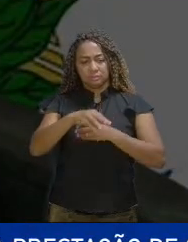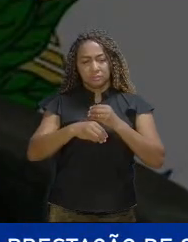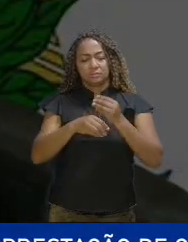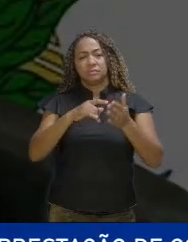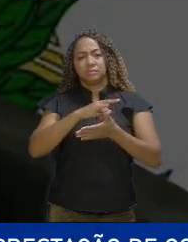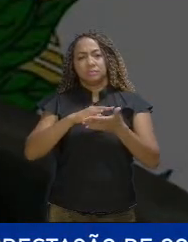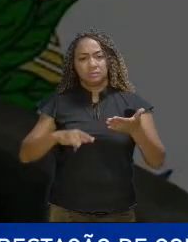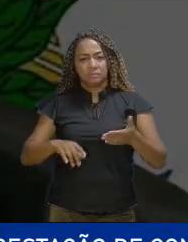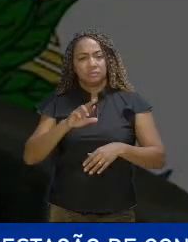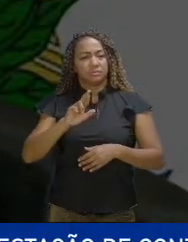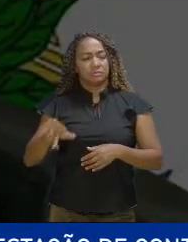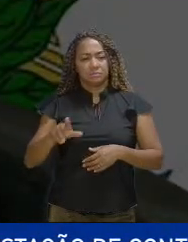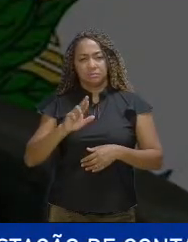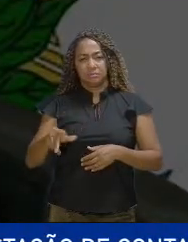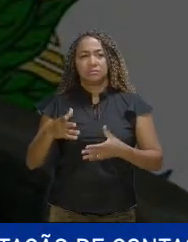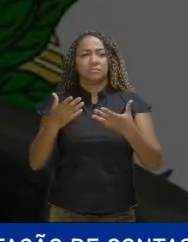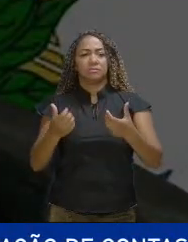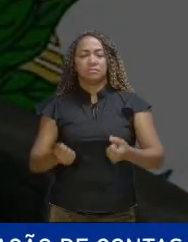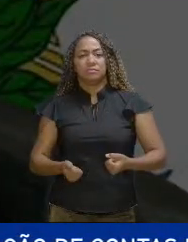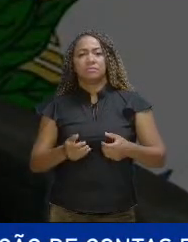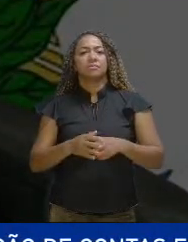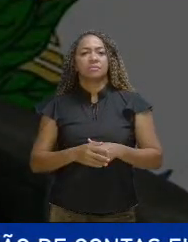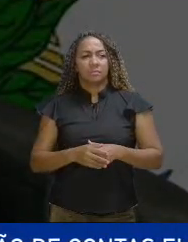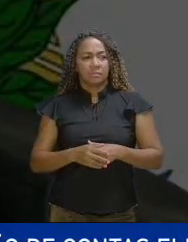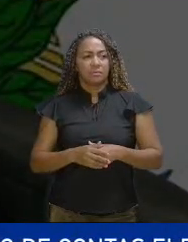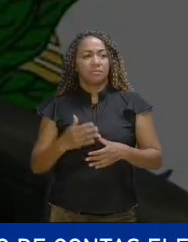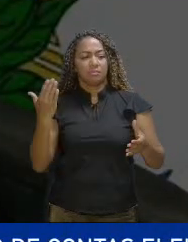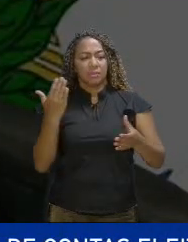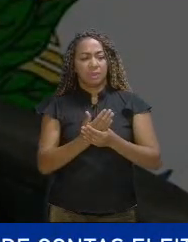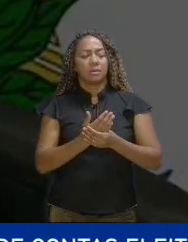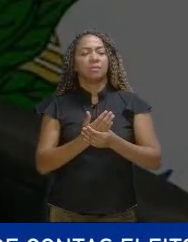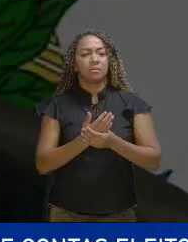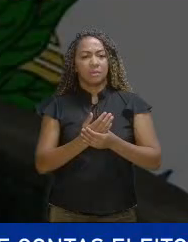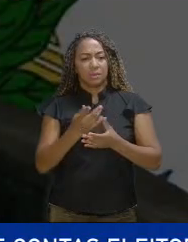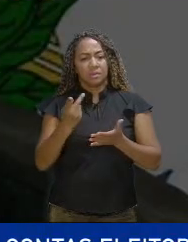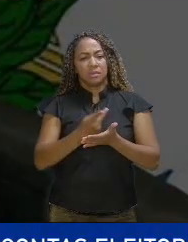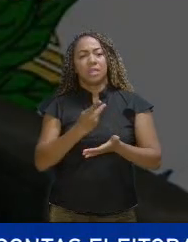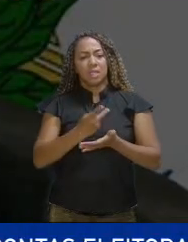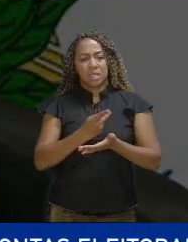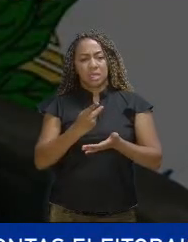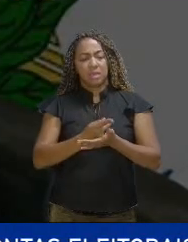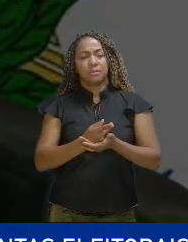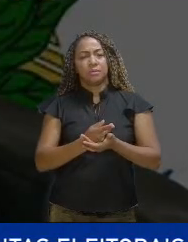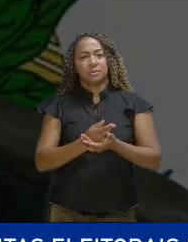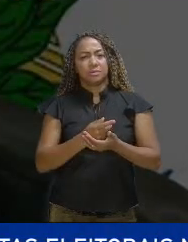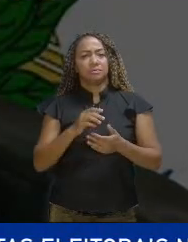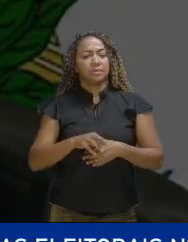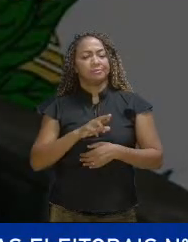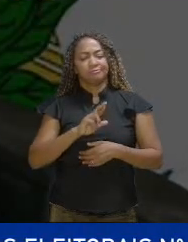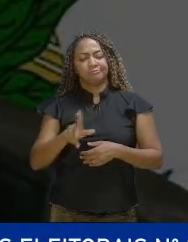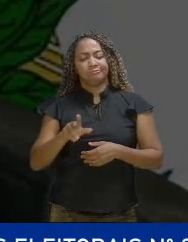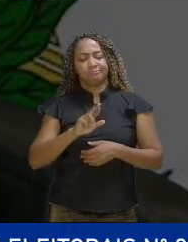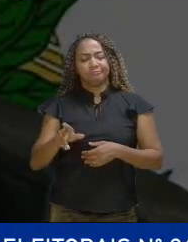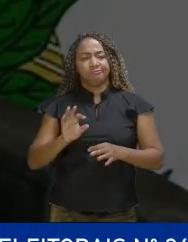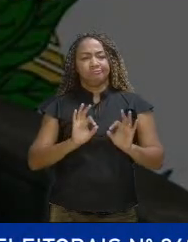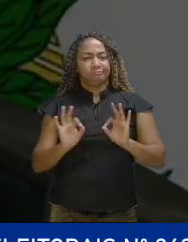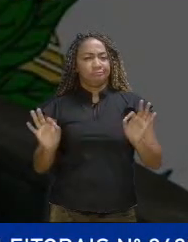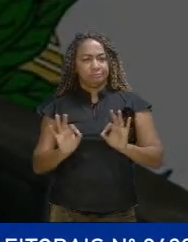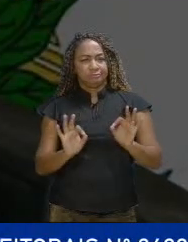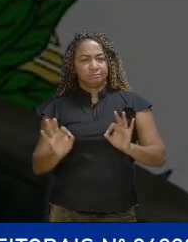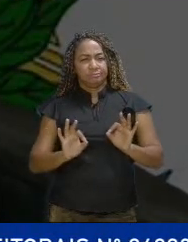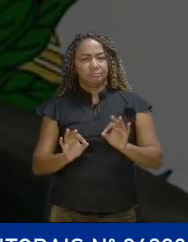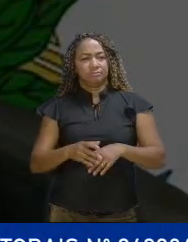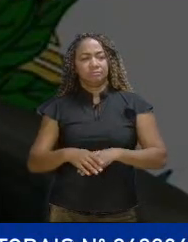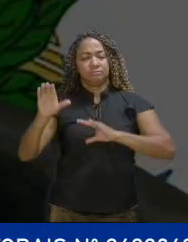documentos, mas não é admissível porque ele foi intimado a sanar essas irregularidades e não houve manifestação anterior do